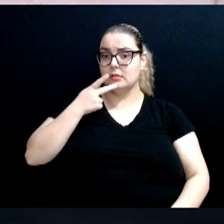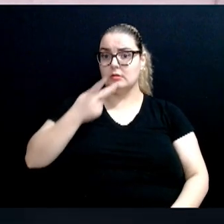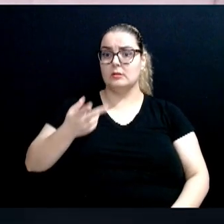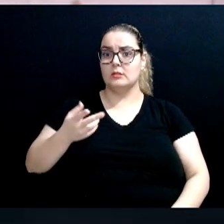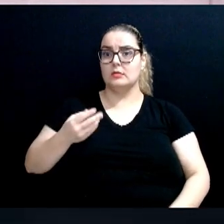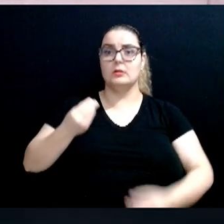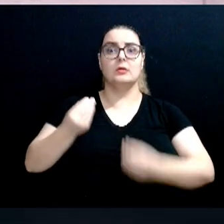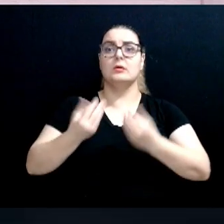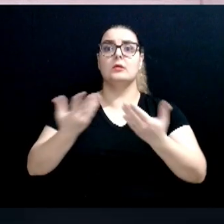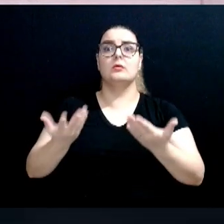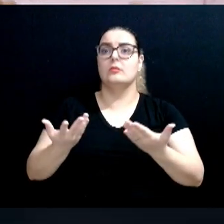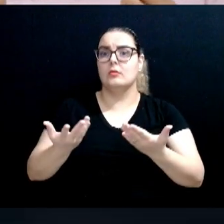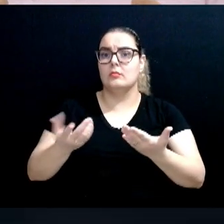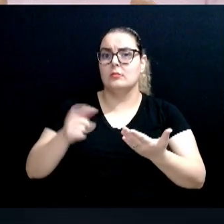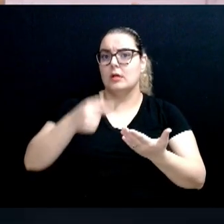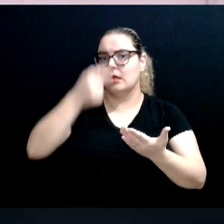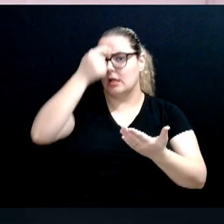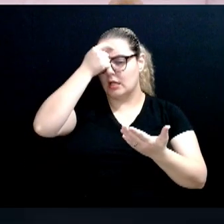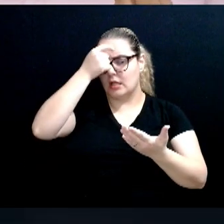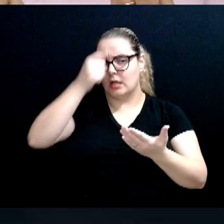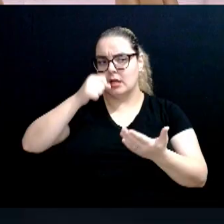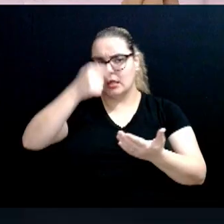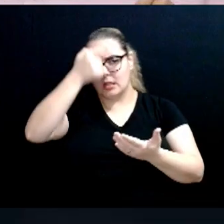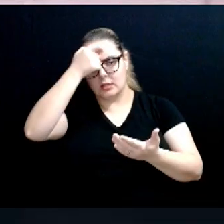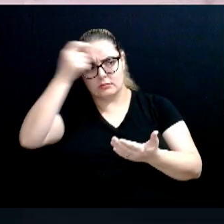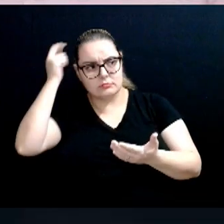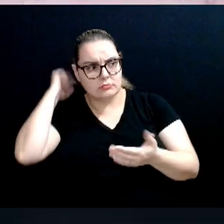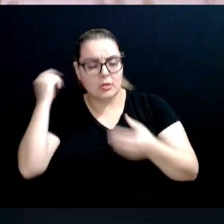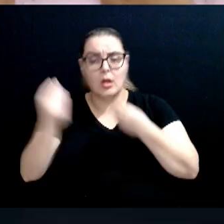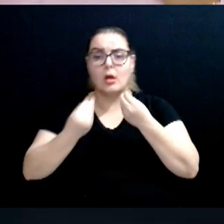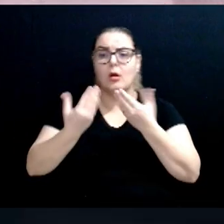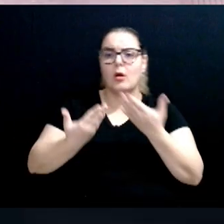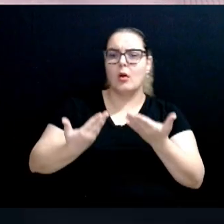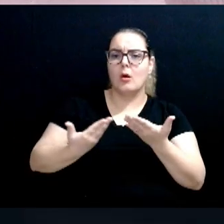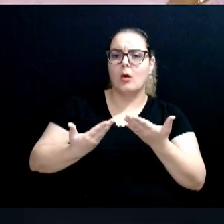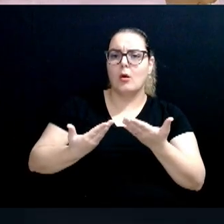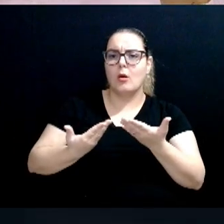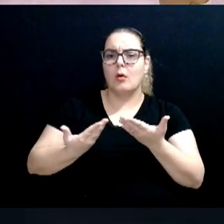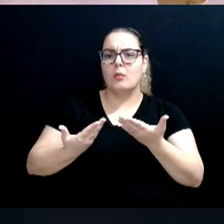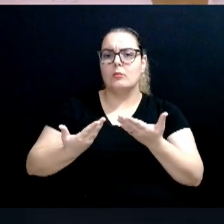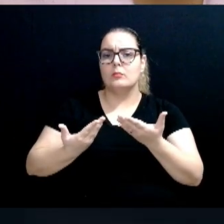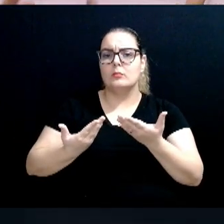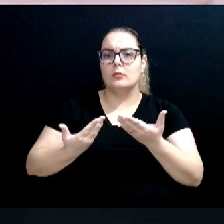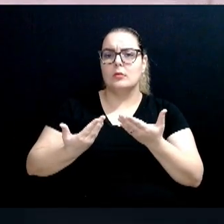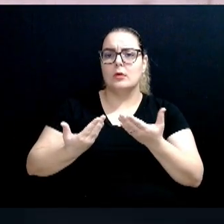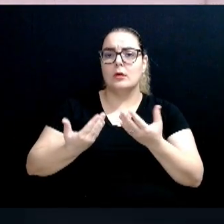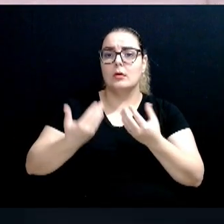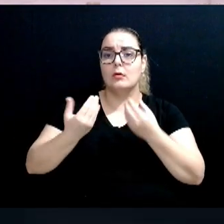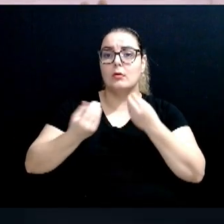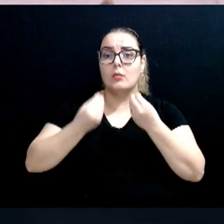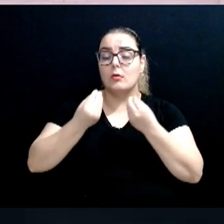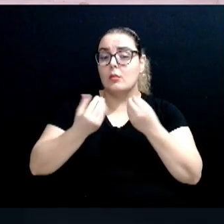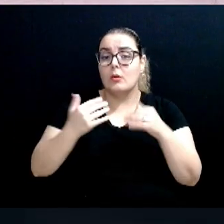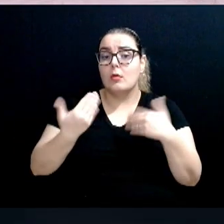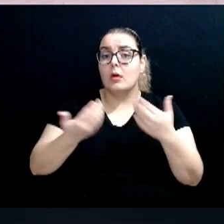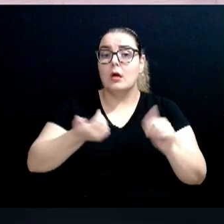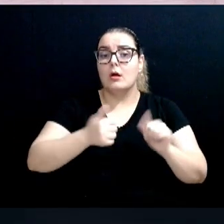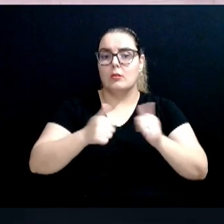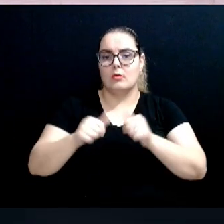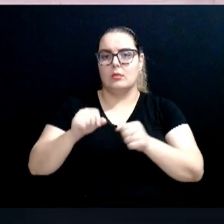É consciente? É subconsciente? O que é isso? Como é que tá? Qual que é a avaliação que você faz sobre isso